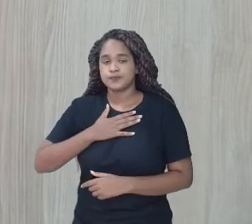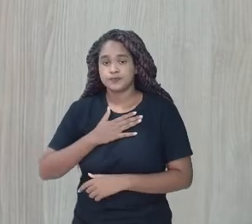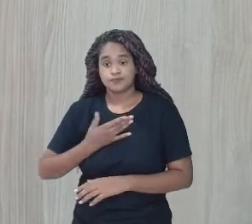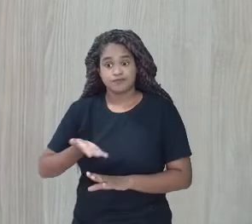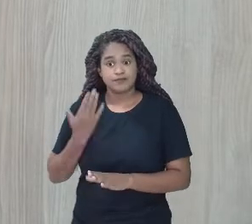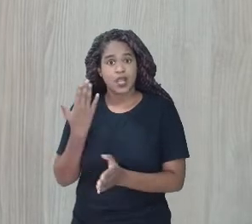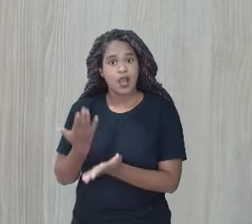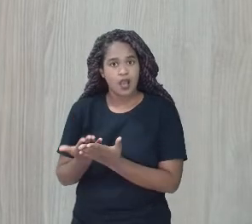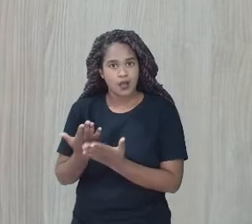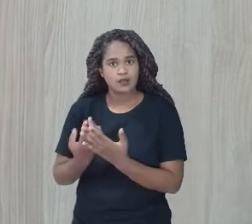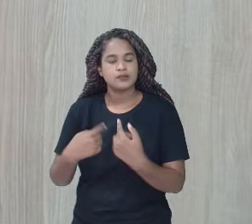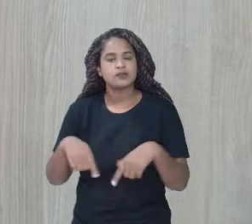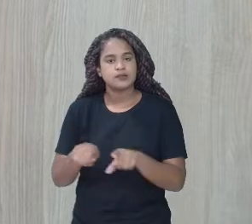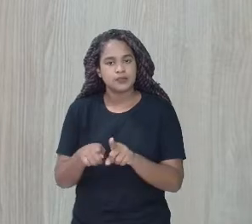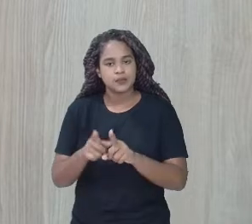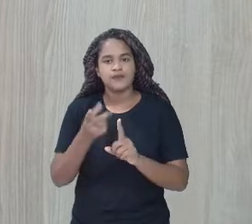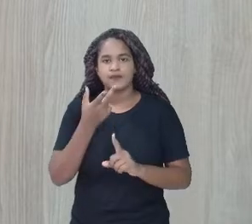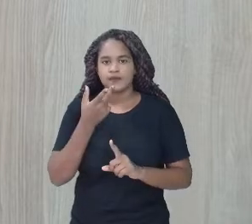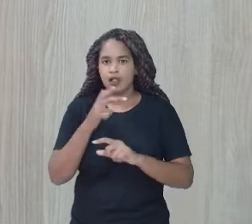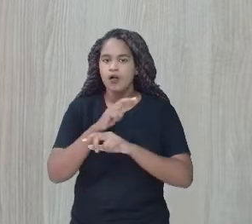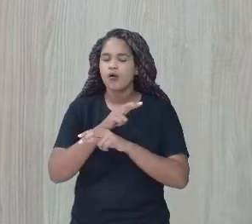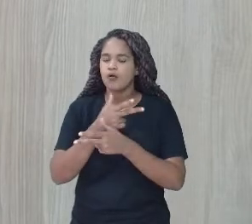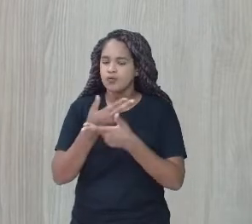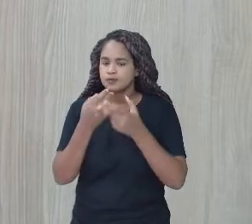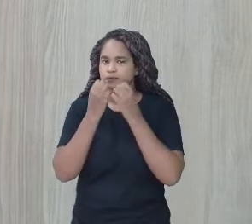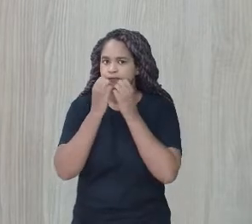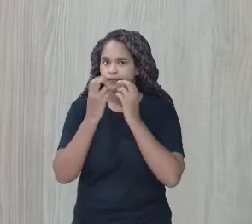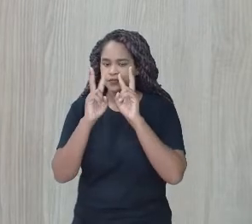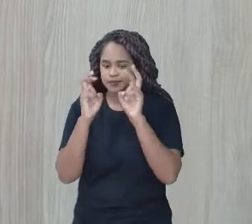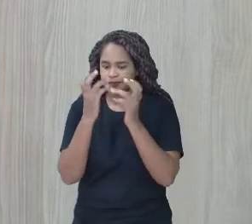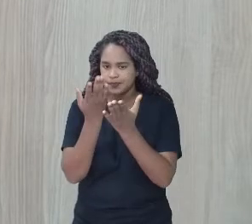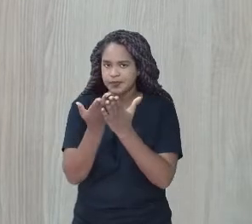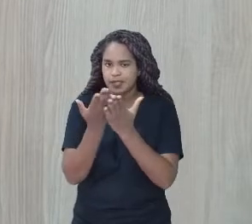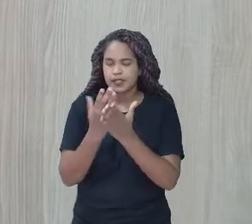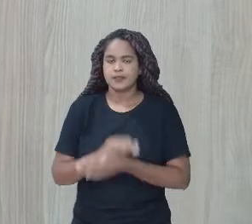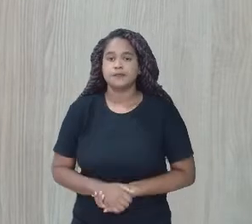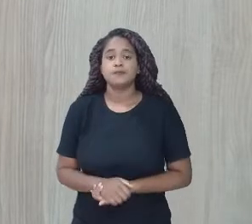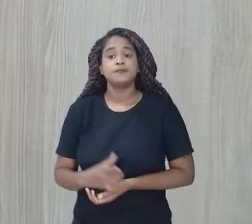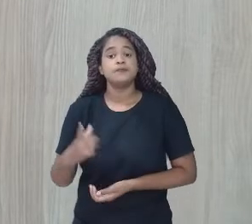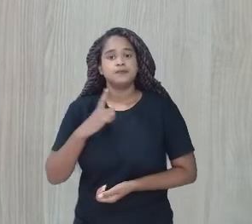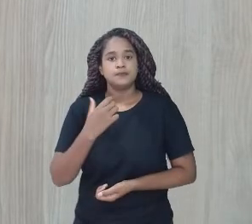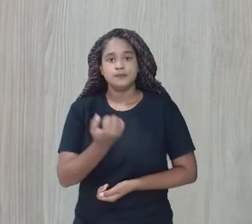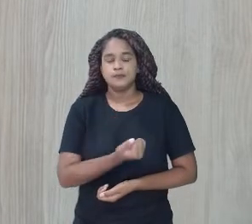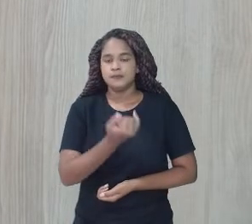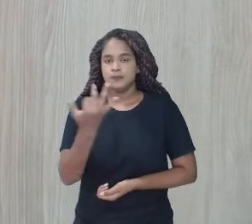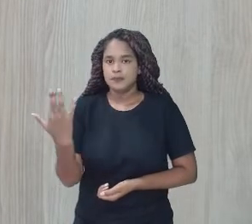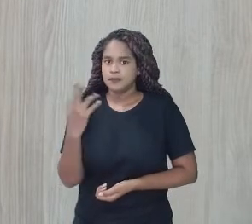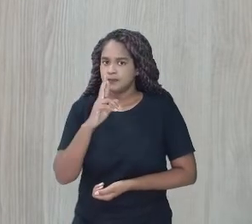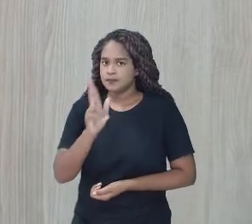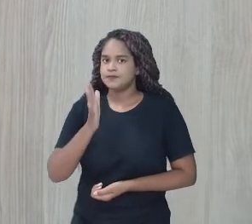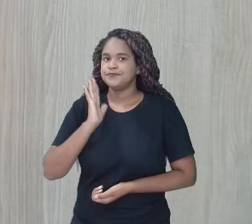elogiou bastante e não deu tempo eu falar aqui, viu, professora Cláudia? E aí já temos algumas respostas, né?